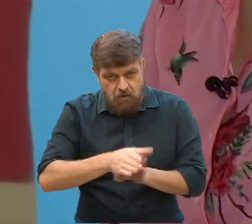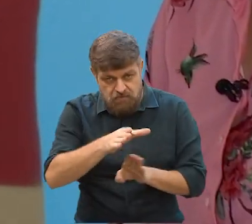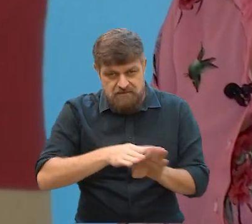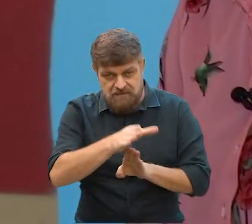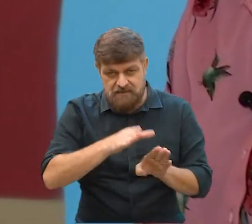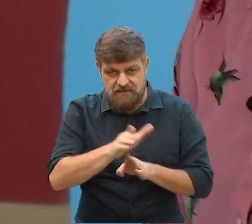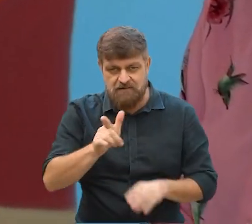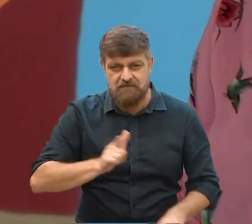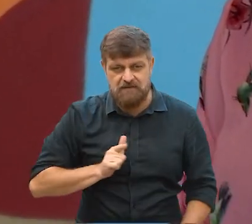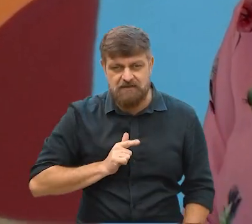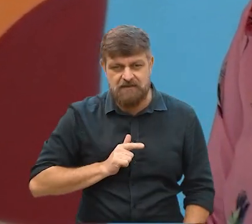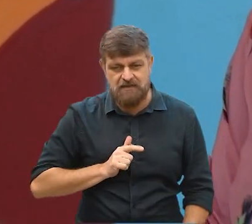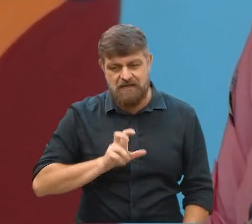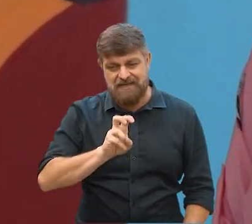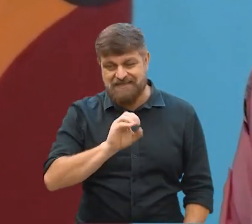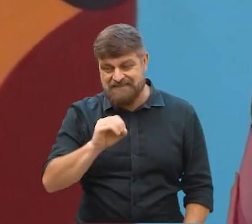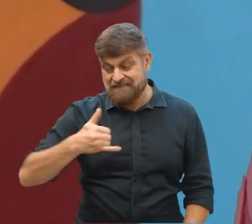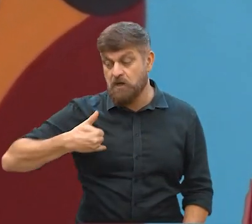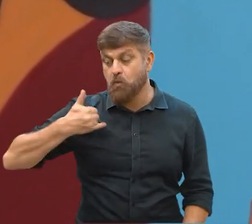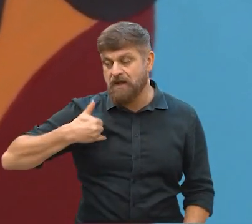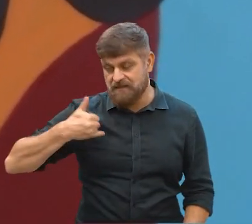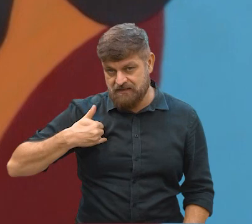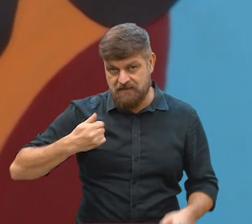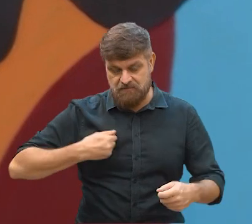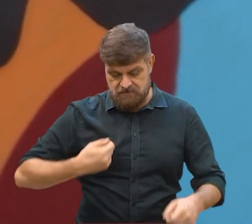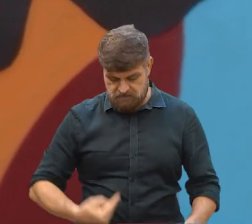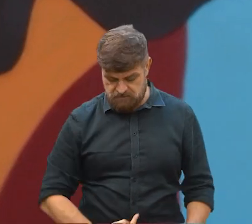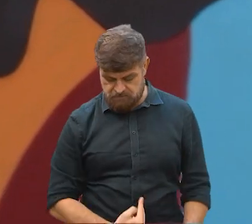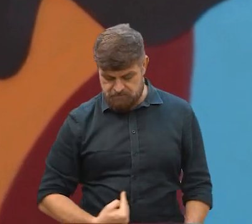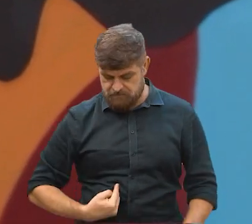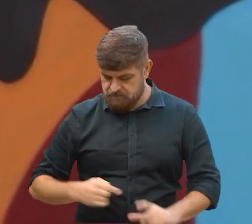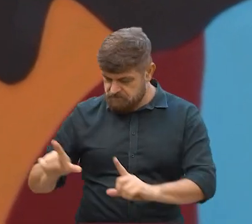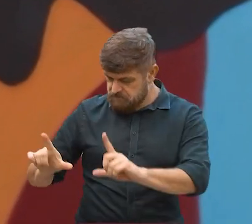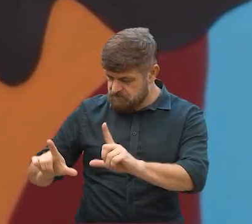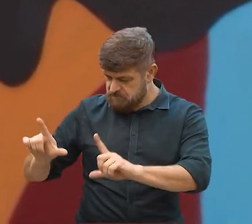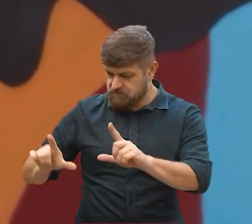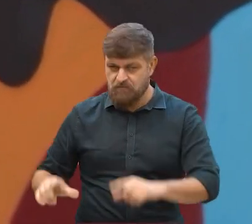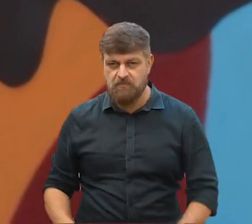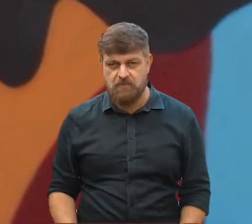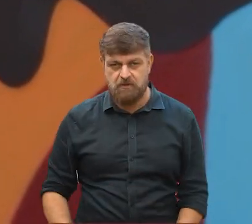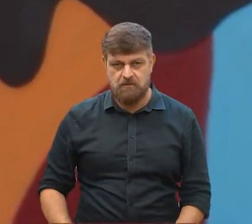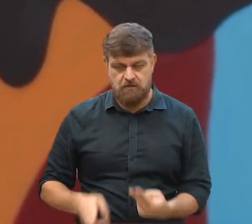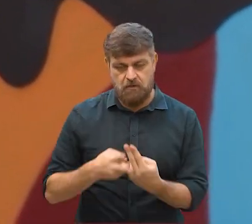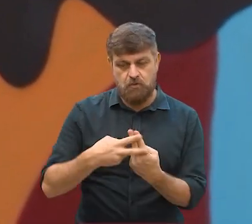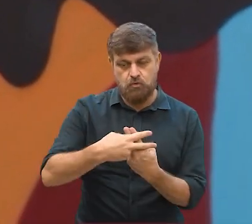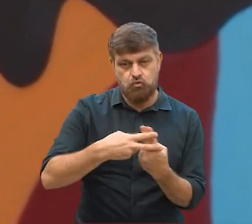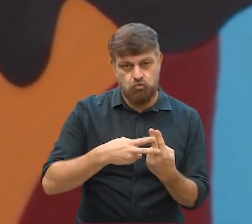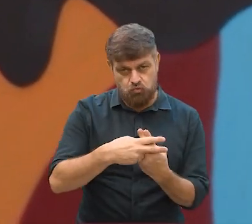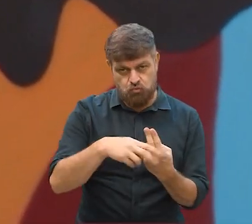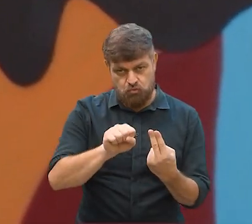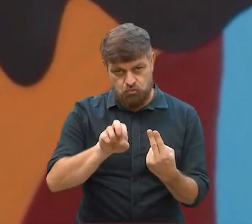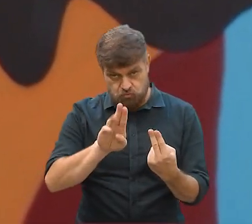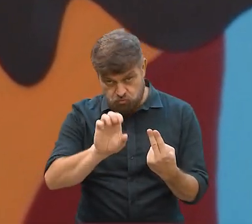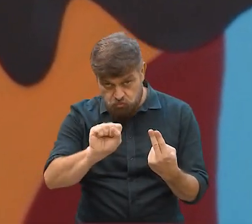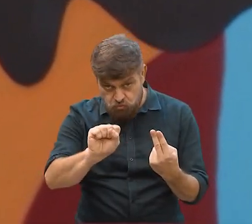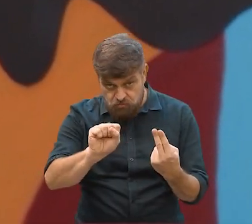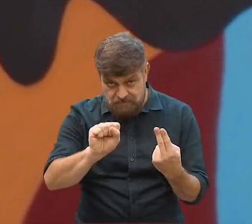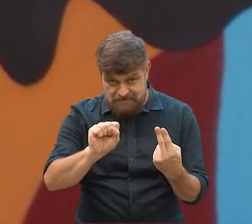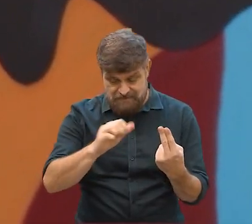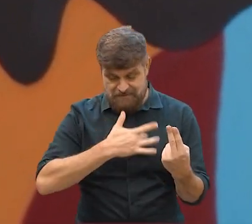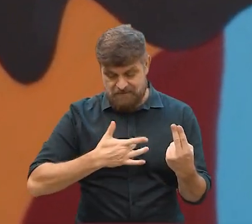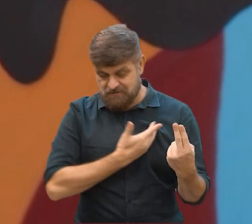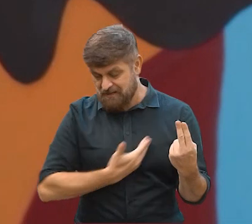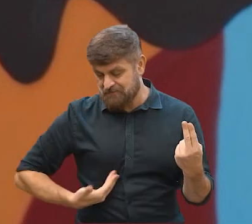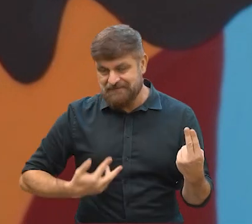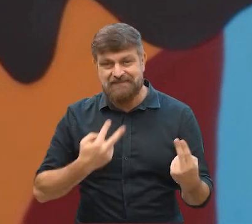recomendado para ser feito pelo menos a partir dos 50 anos. Logicamente que dentro do Sistema Único de Saúde, na saúde pública,